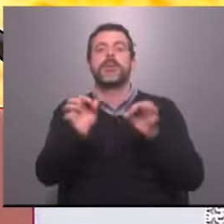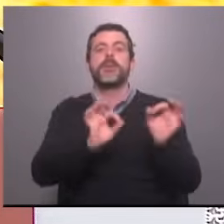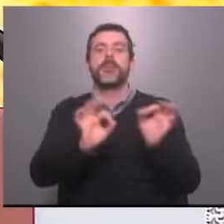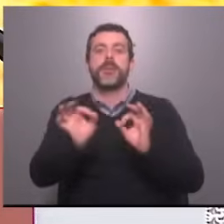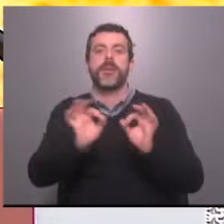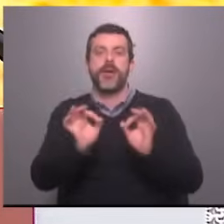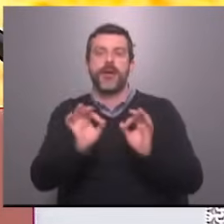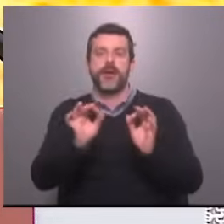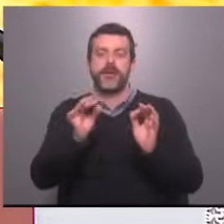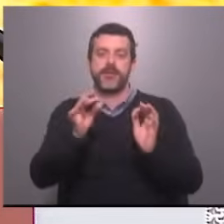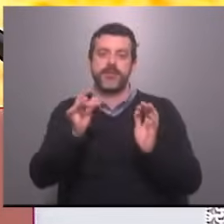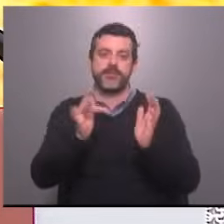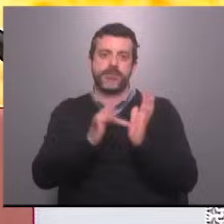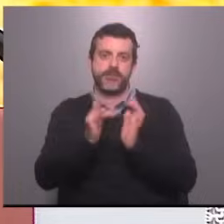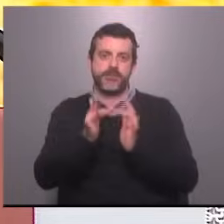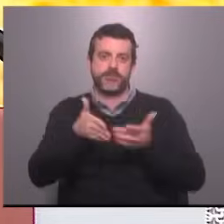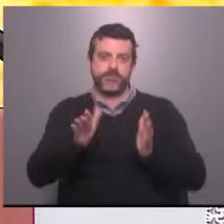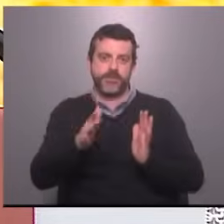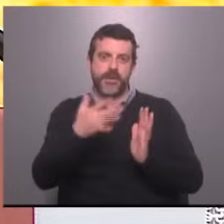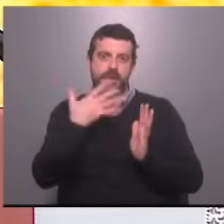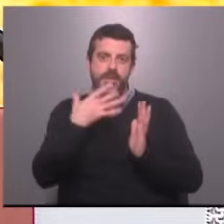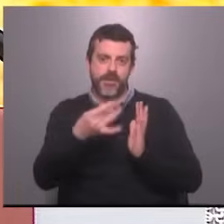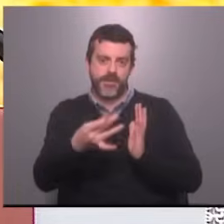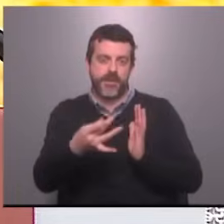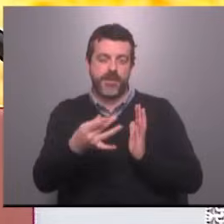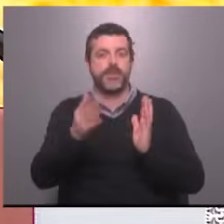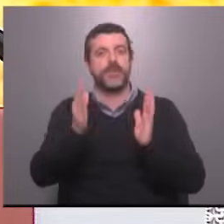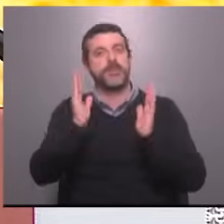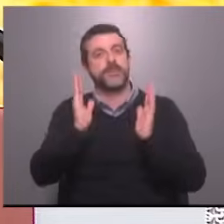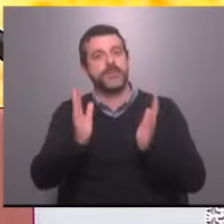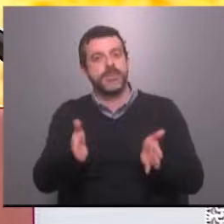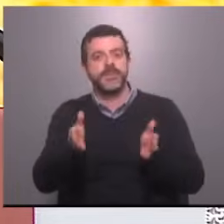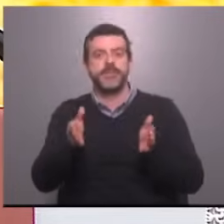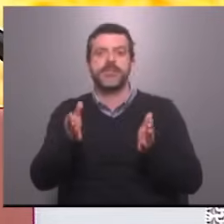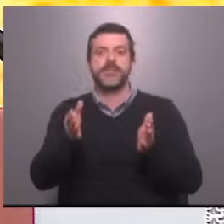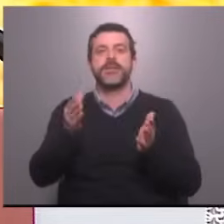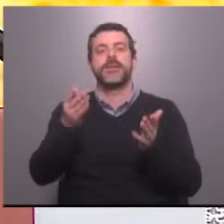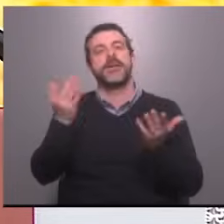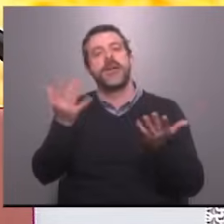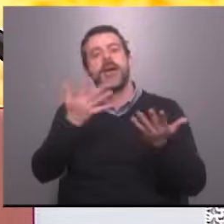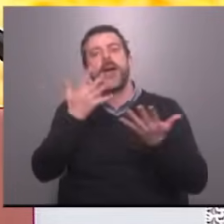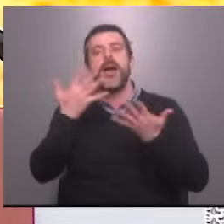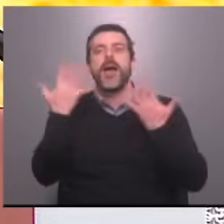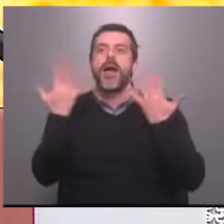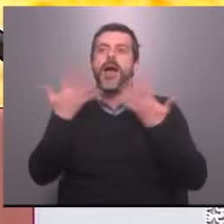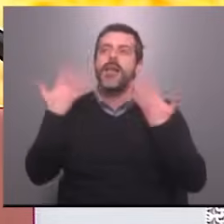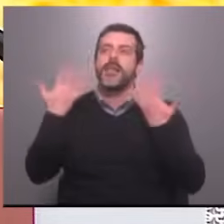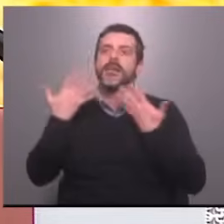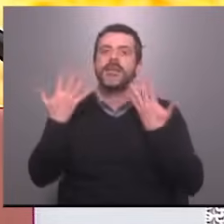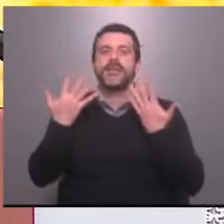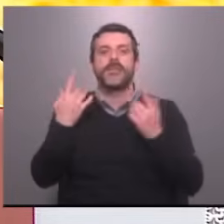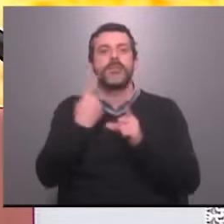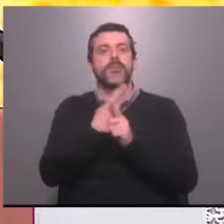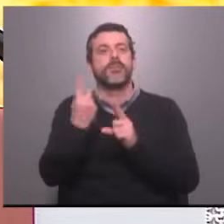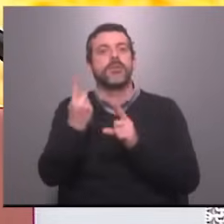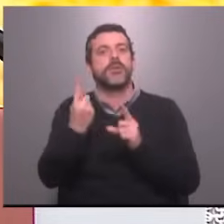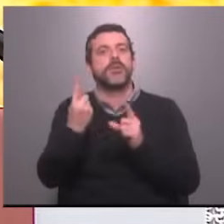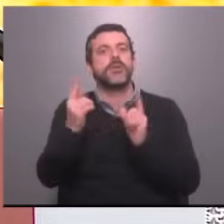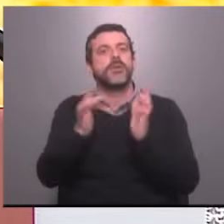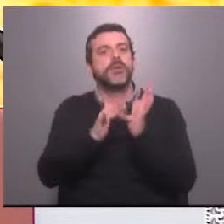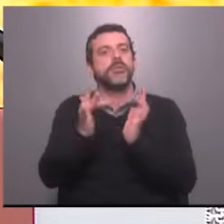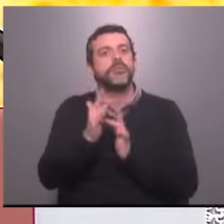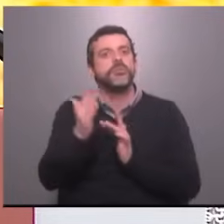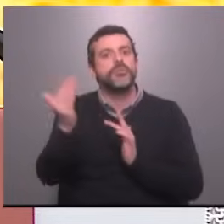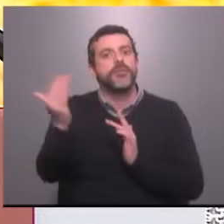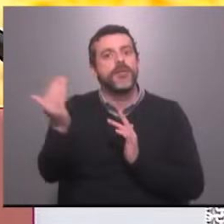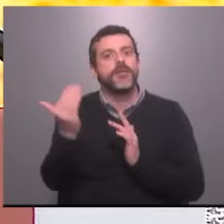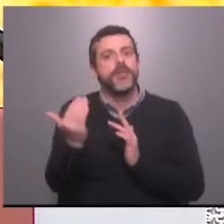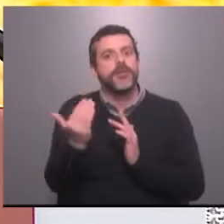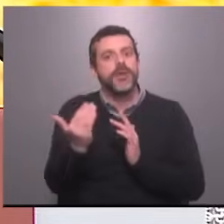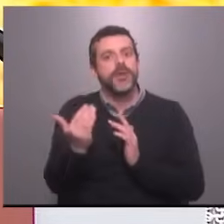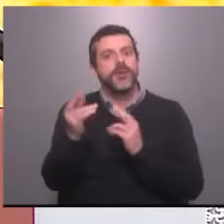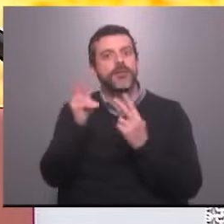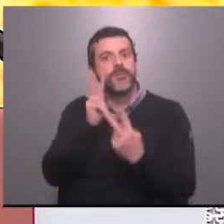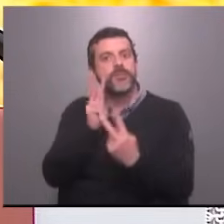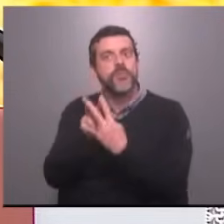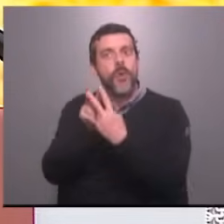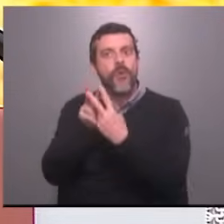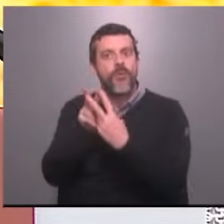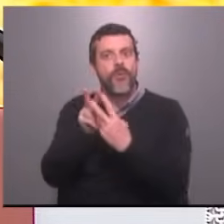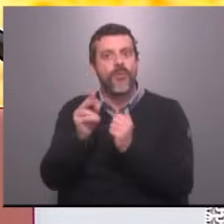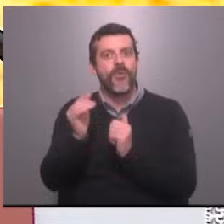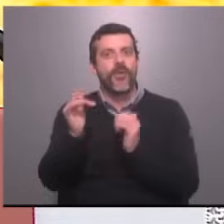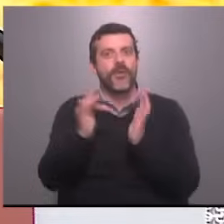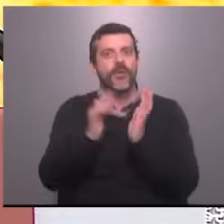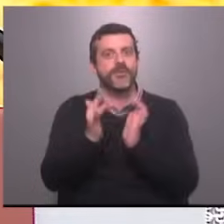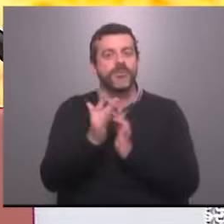No tempo de preparação para o Natal, somos convidados a experimentar, desde já, a alegria, porque Jesus vem.